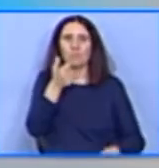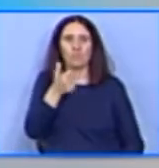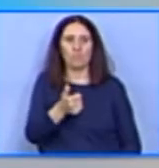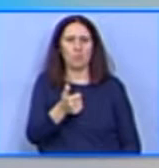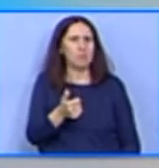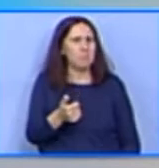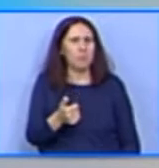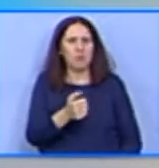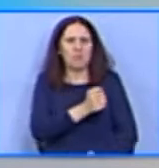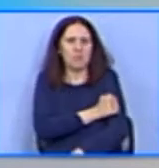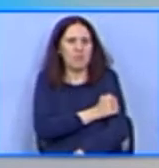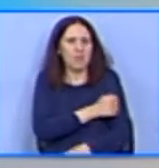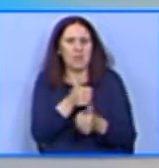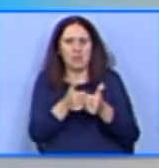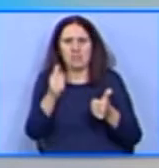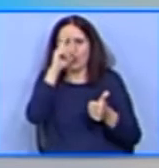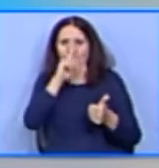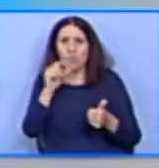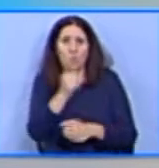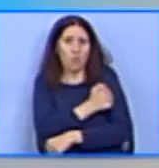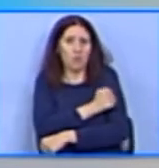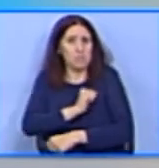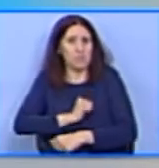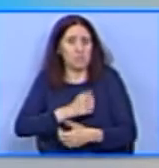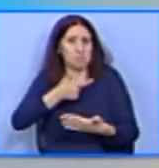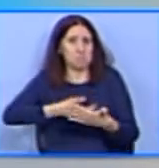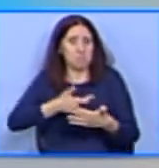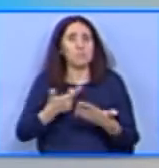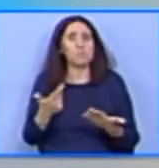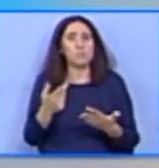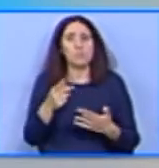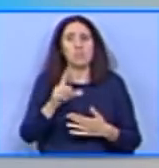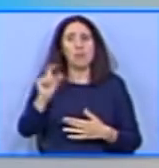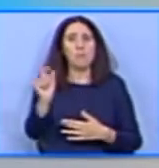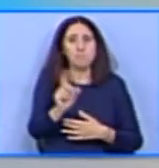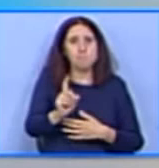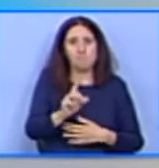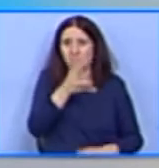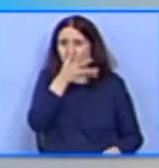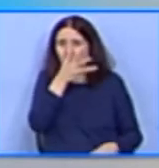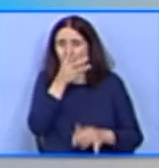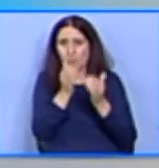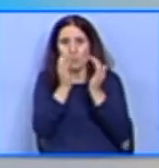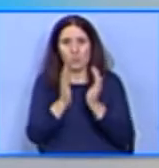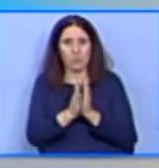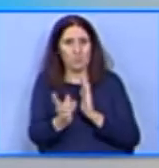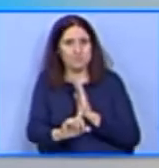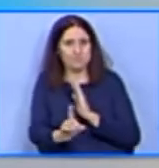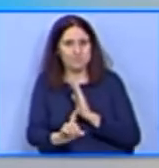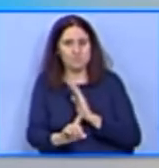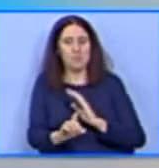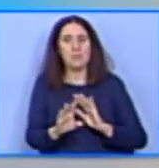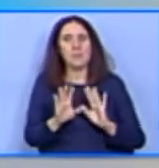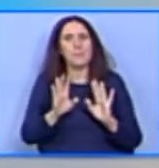elas longe de casa ou na própria casa, porque não houve possibilidade para sair. Infelizmente nem toda a gente tem essa